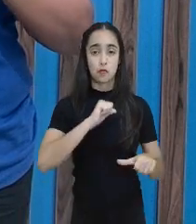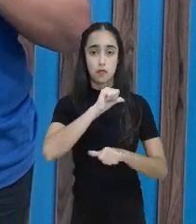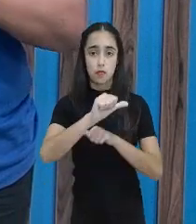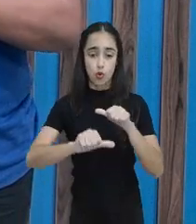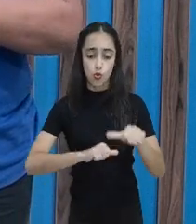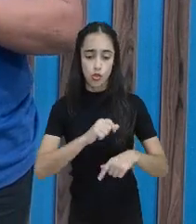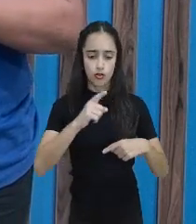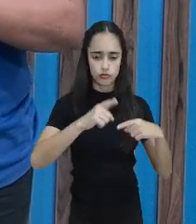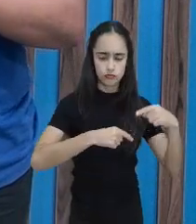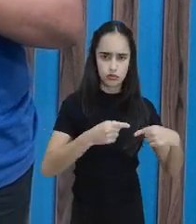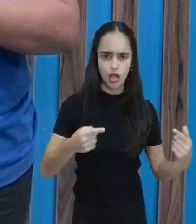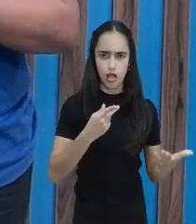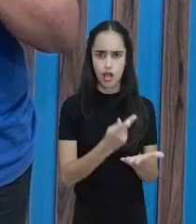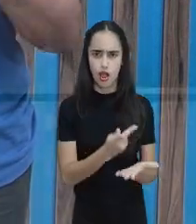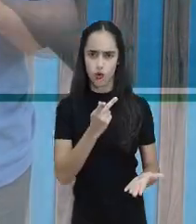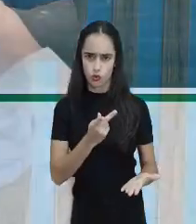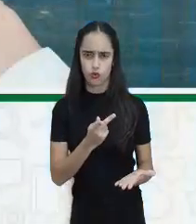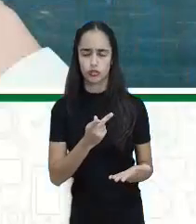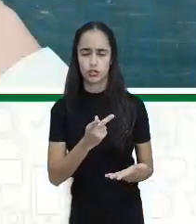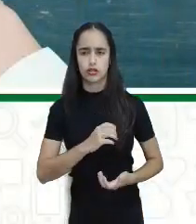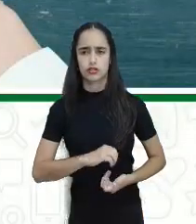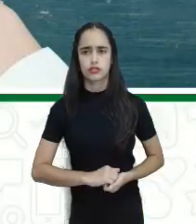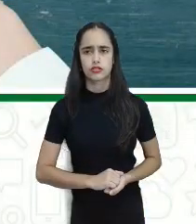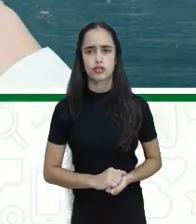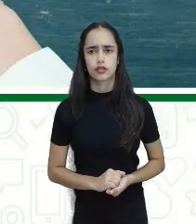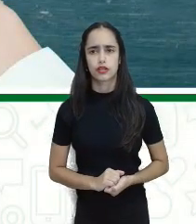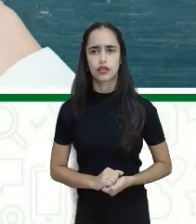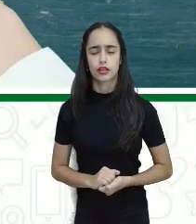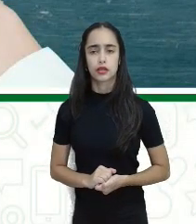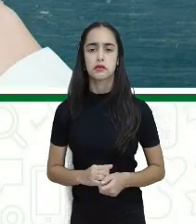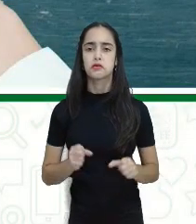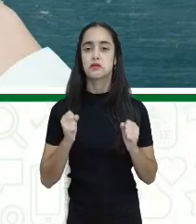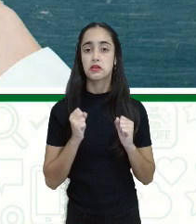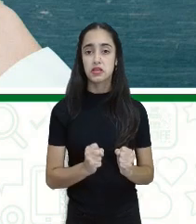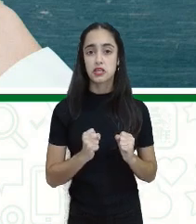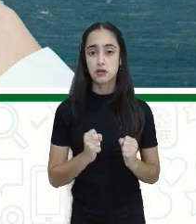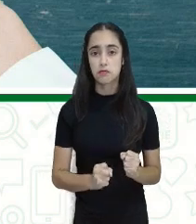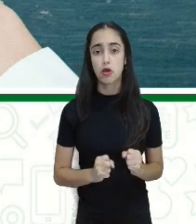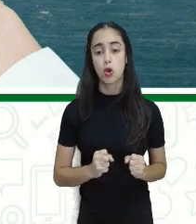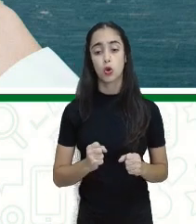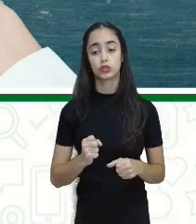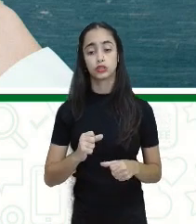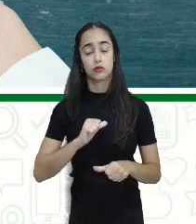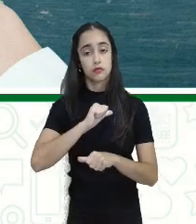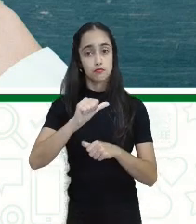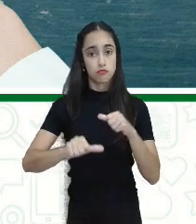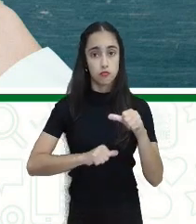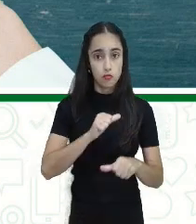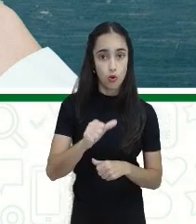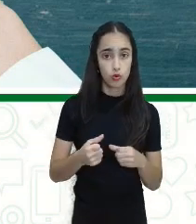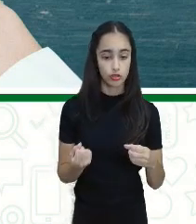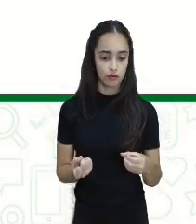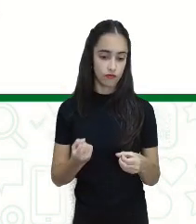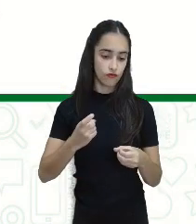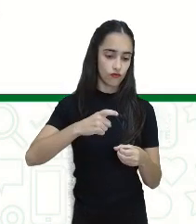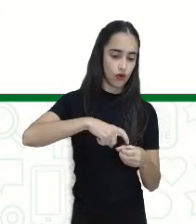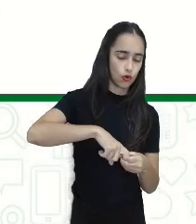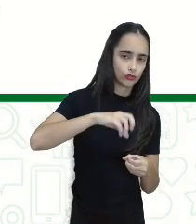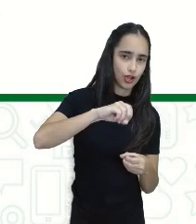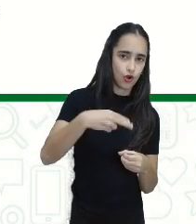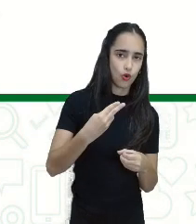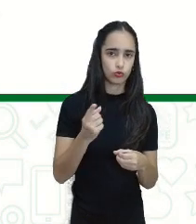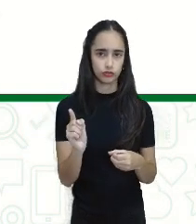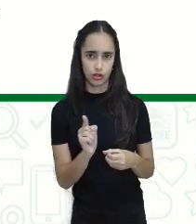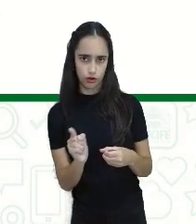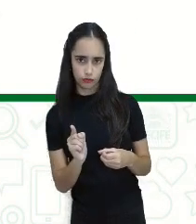matéria acontece, não é? Como eu já falei para vocês, e pode ser reversível e irreversível. Se